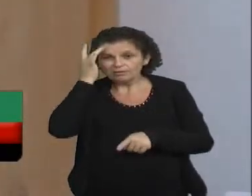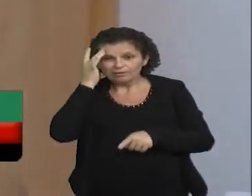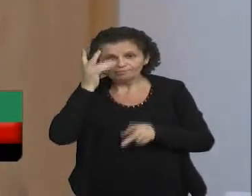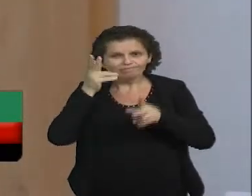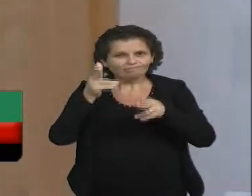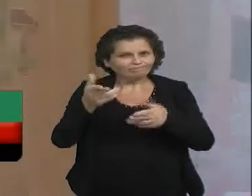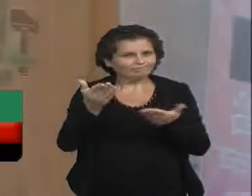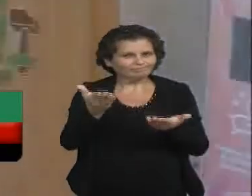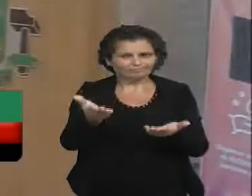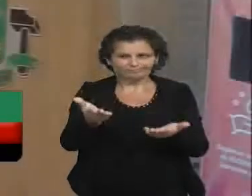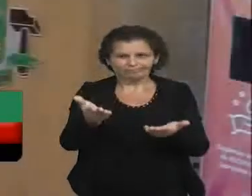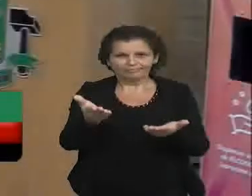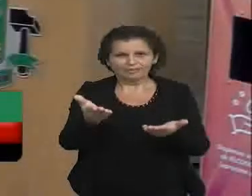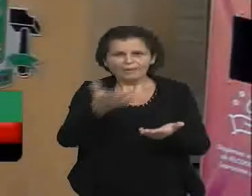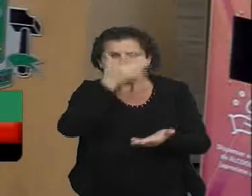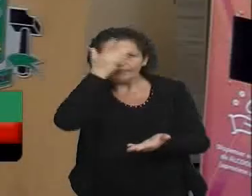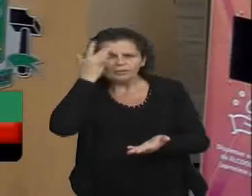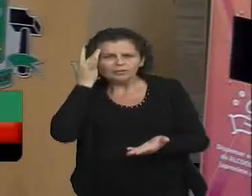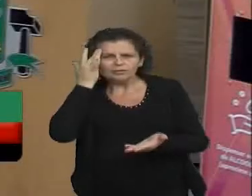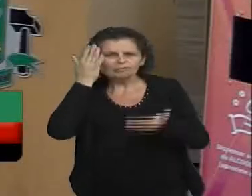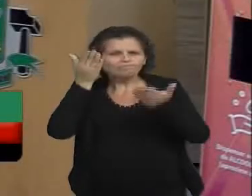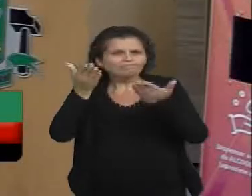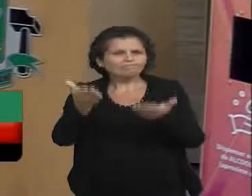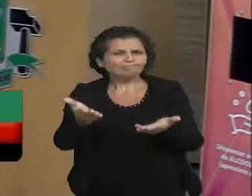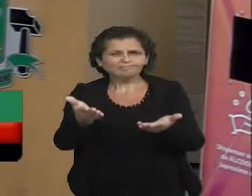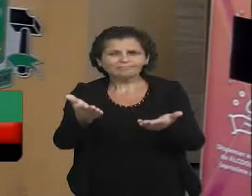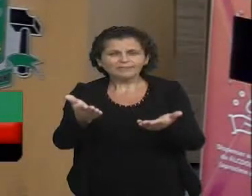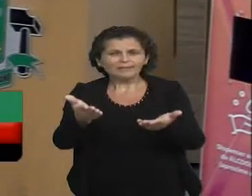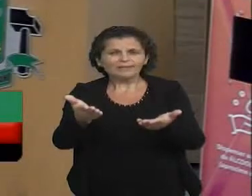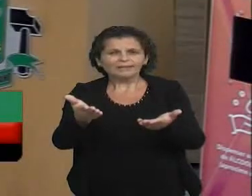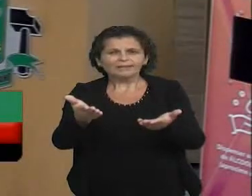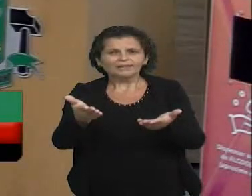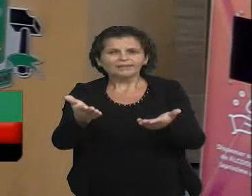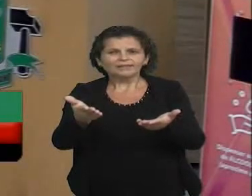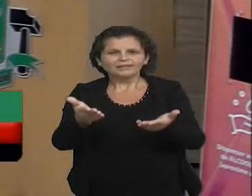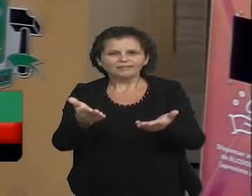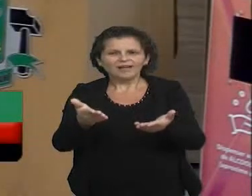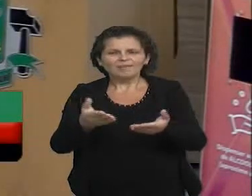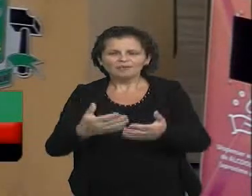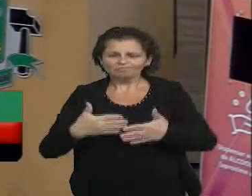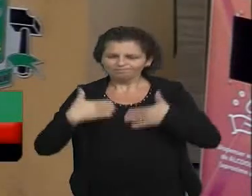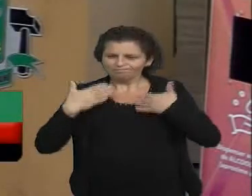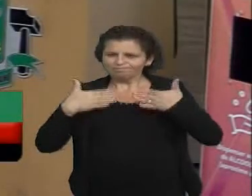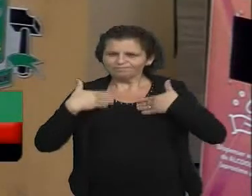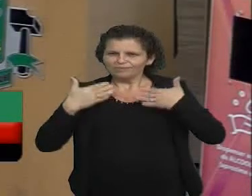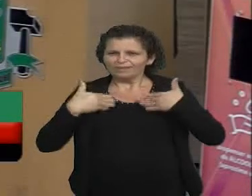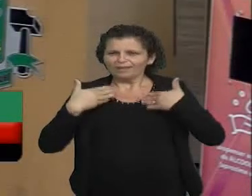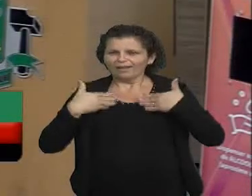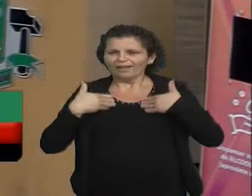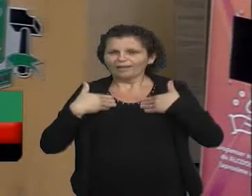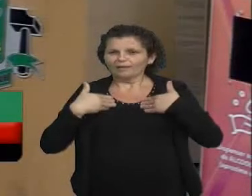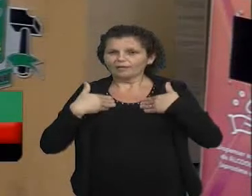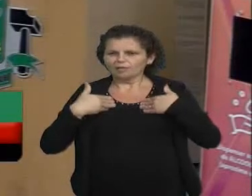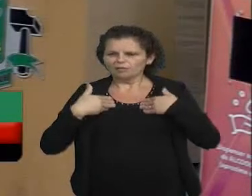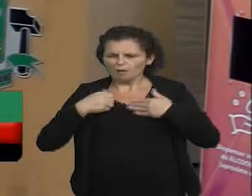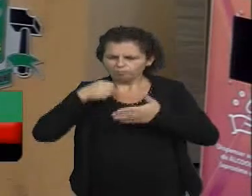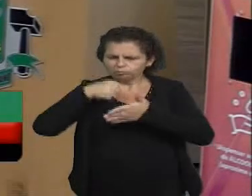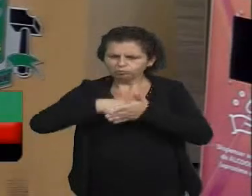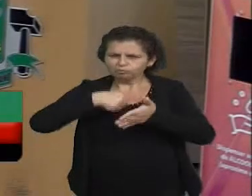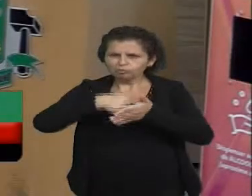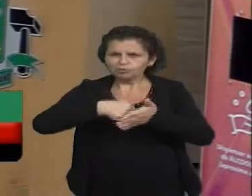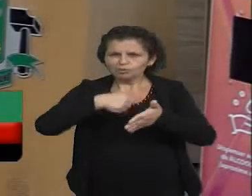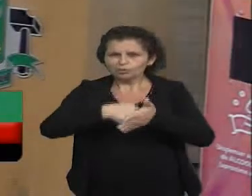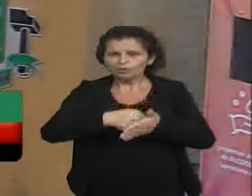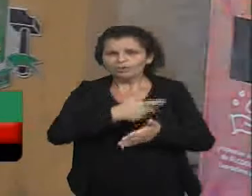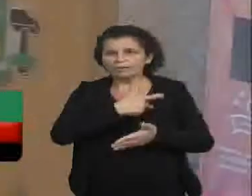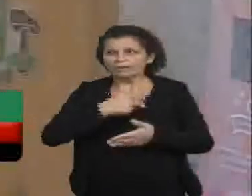você. São pessoas como você que tocam o nosso coração para continuar. A minha briga na saúde foi porque